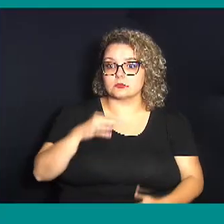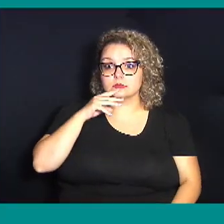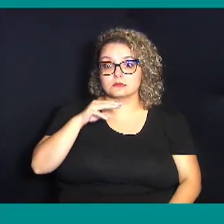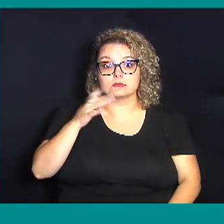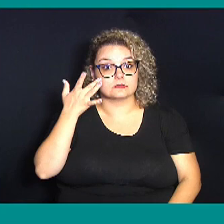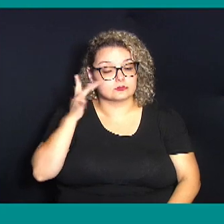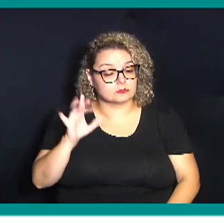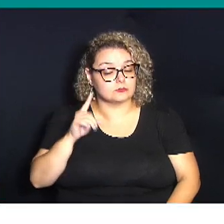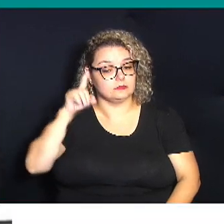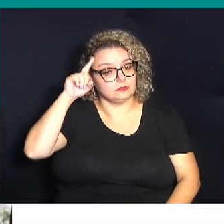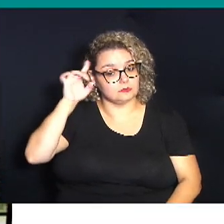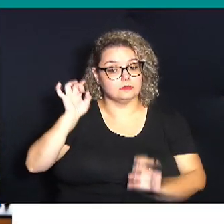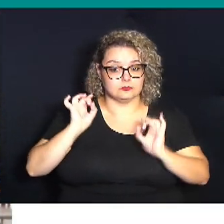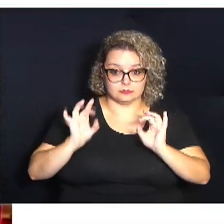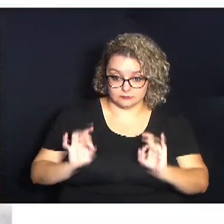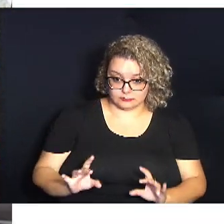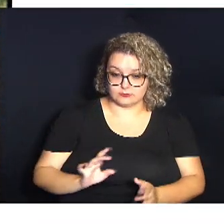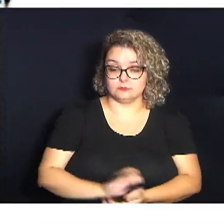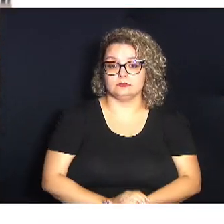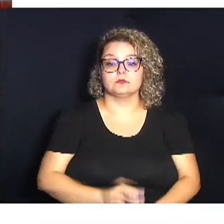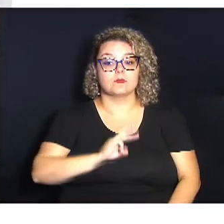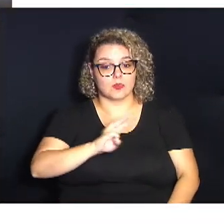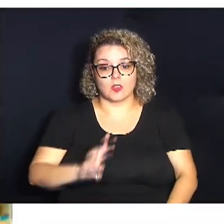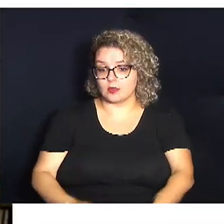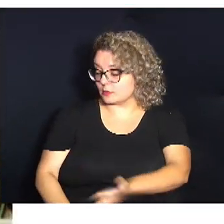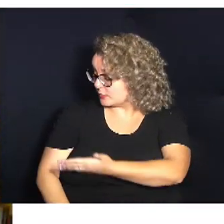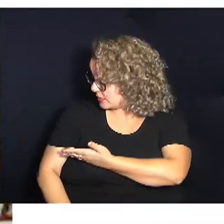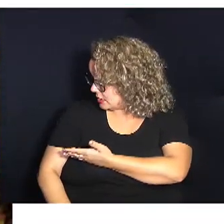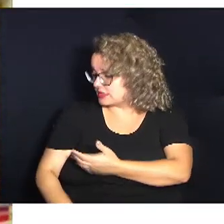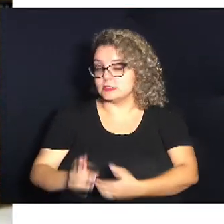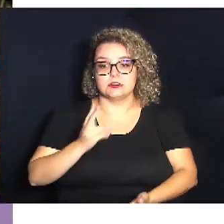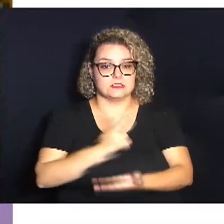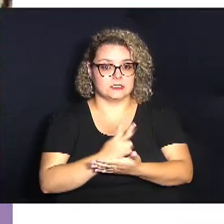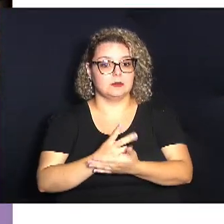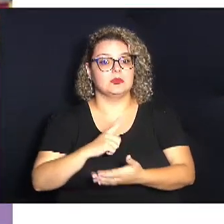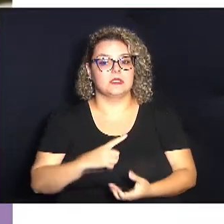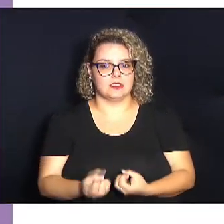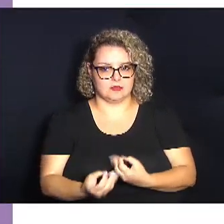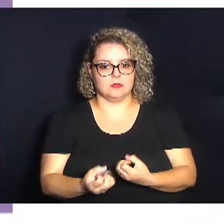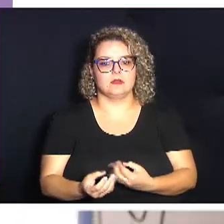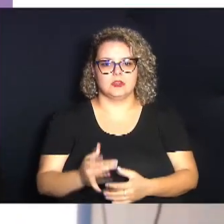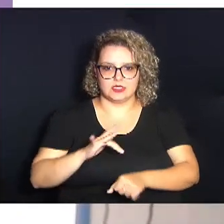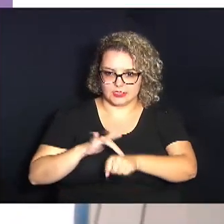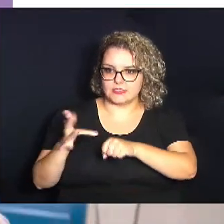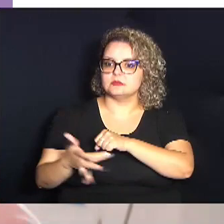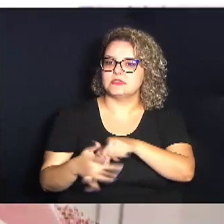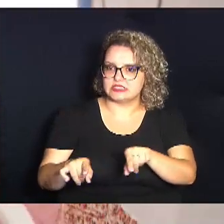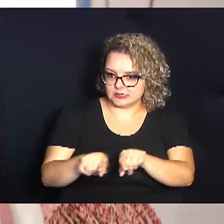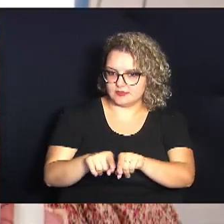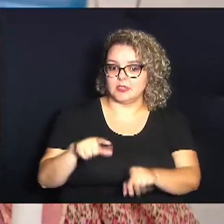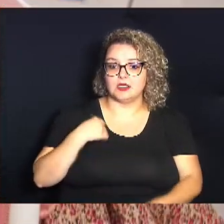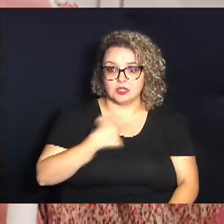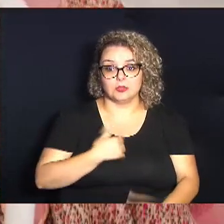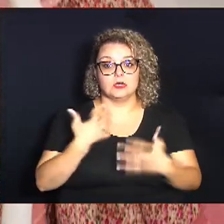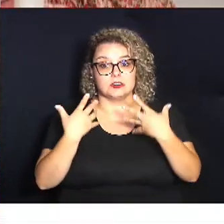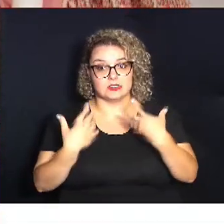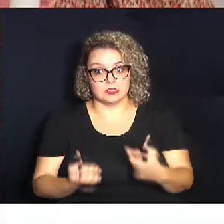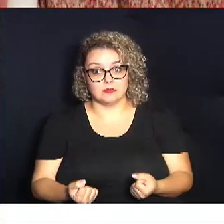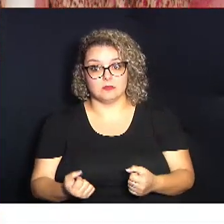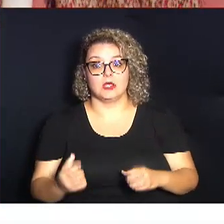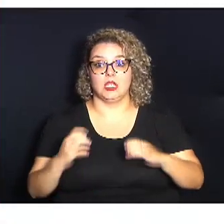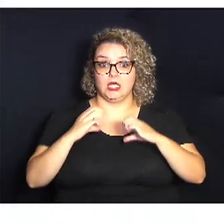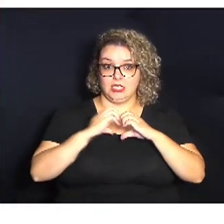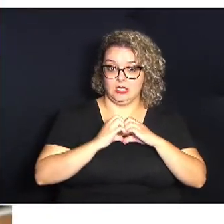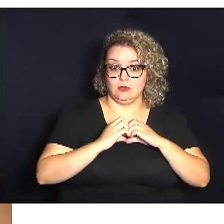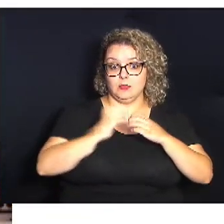data. Mas no site do Boldrini sempre tem informação e nas mídias sociais também. E a gente recebe muito em amor, muito